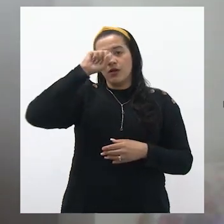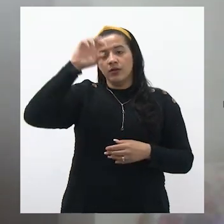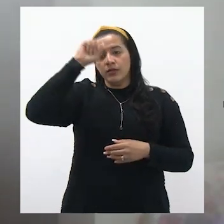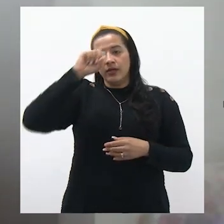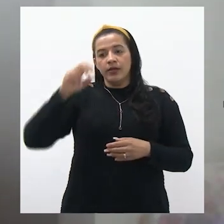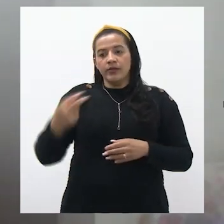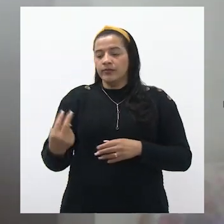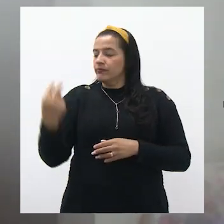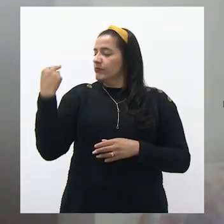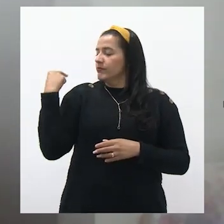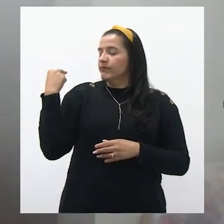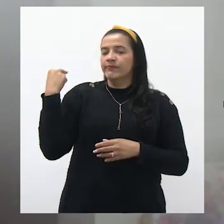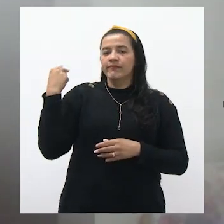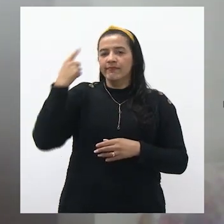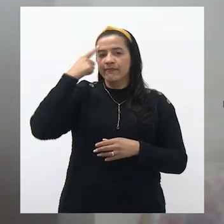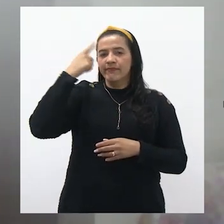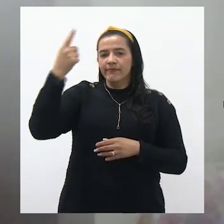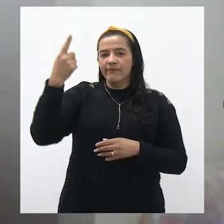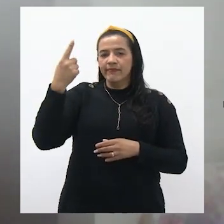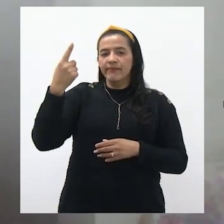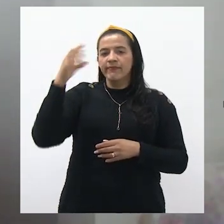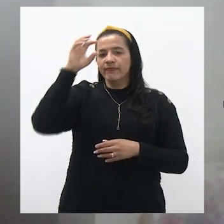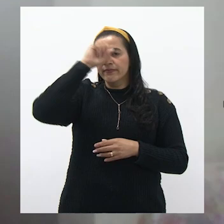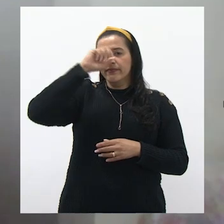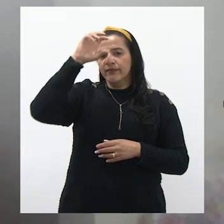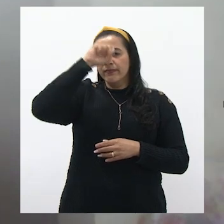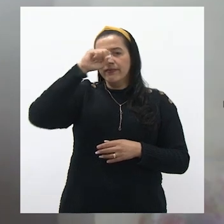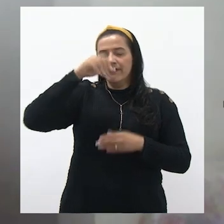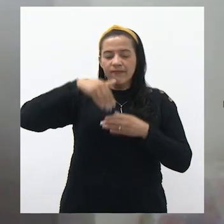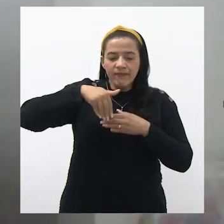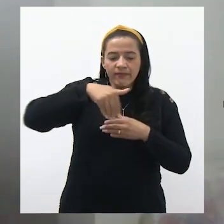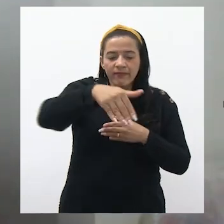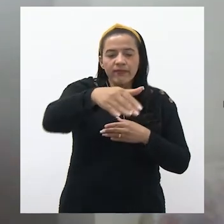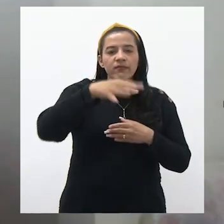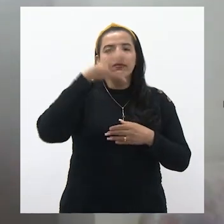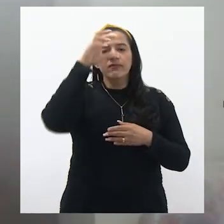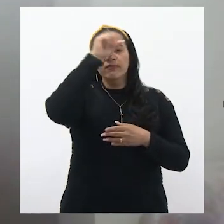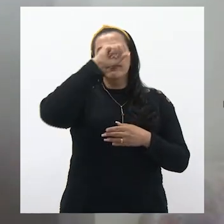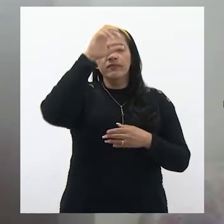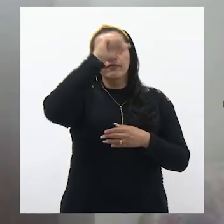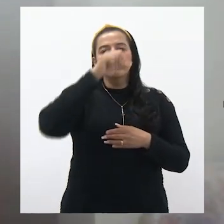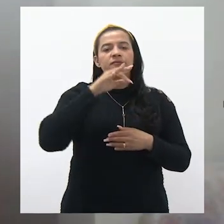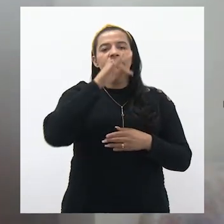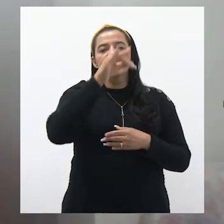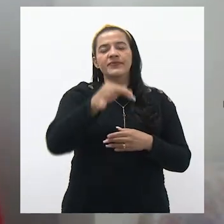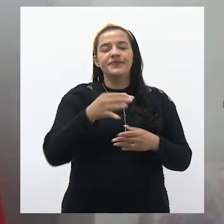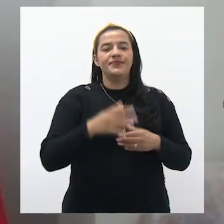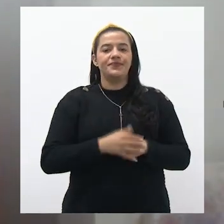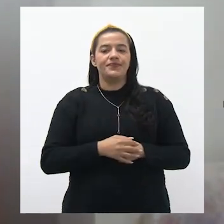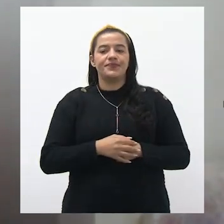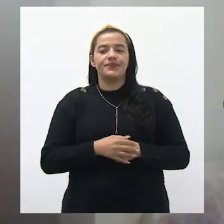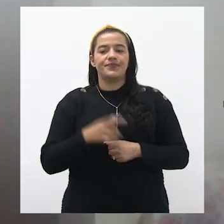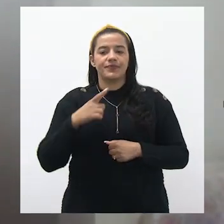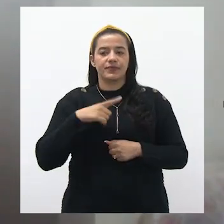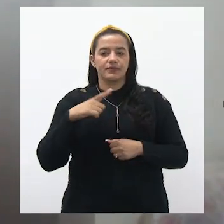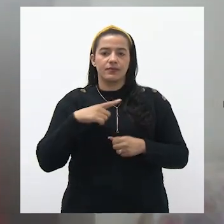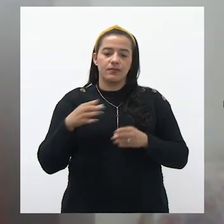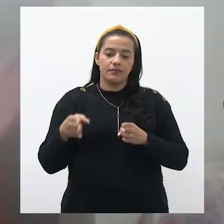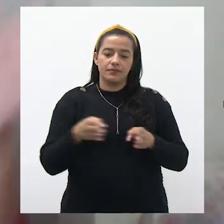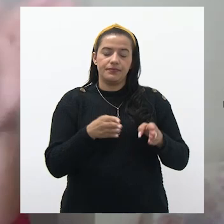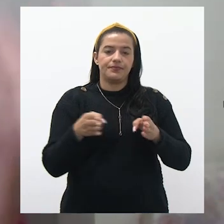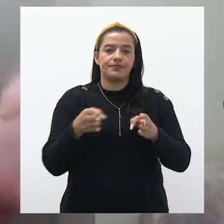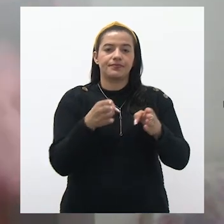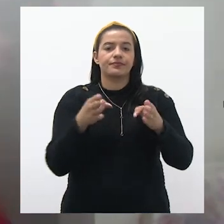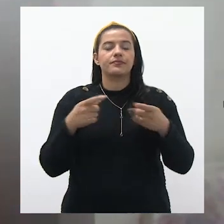para o retrovisor. Lembra? Estou olhando para trás. Mas como ela é para a aprendizagem, ela me norteia. Então,